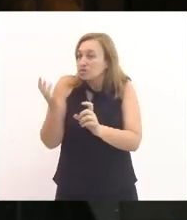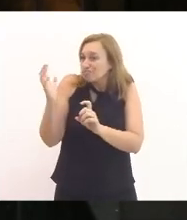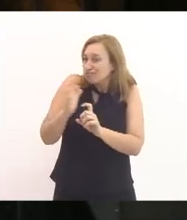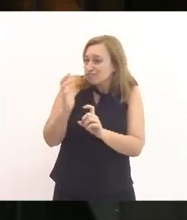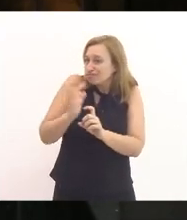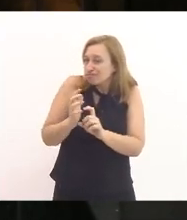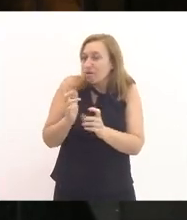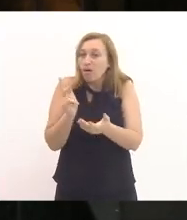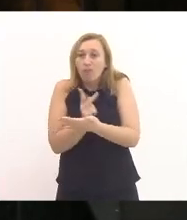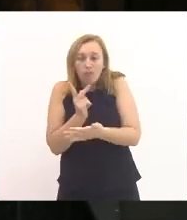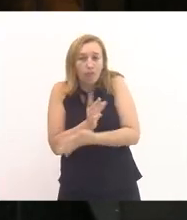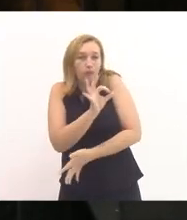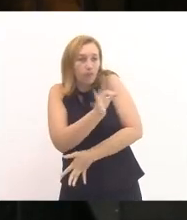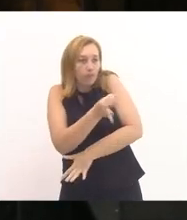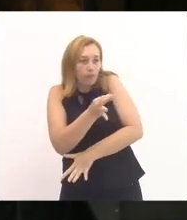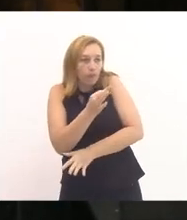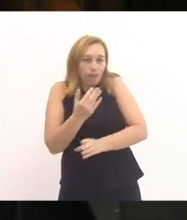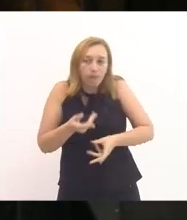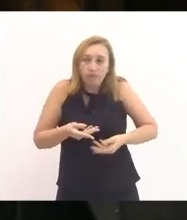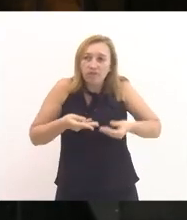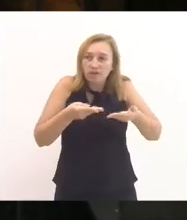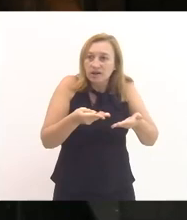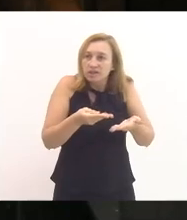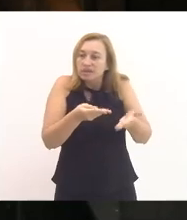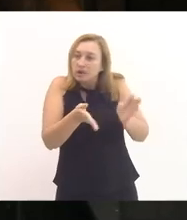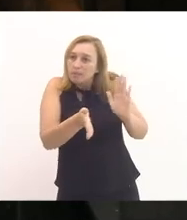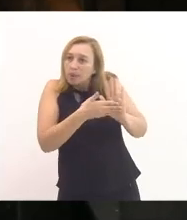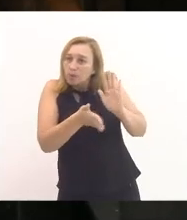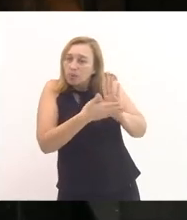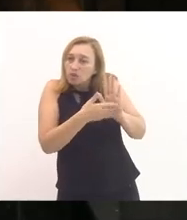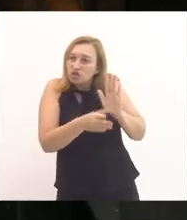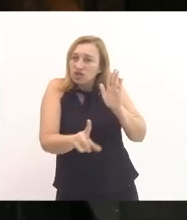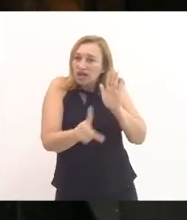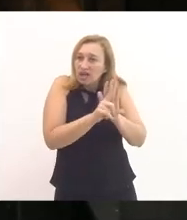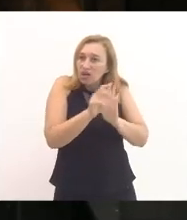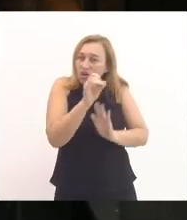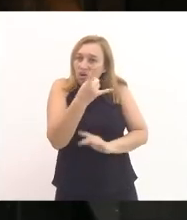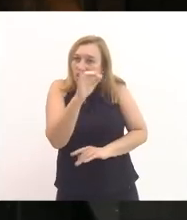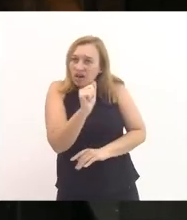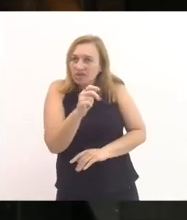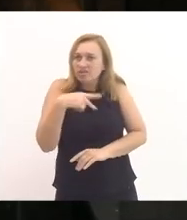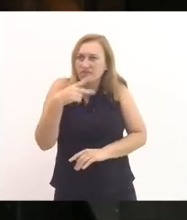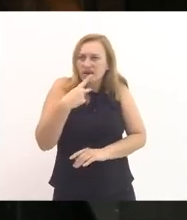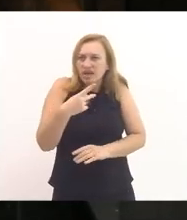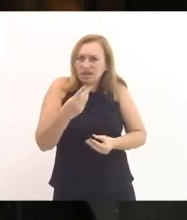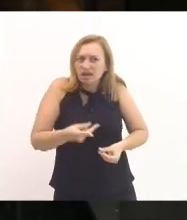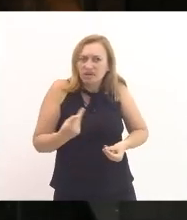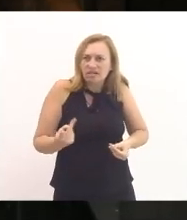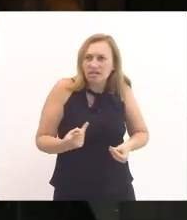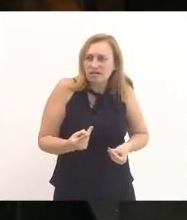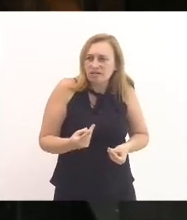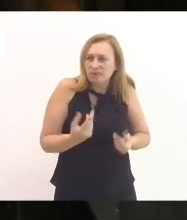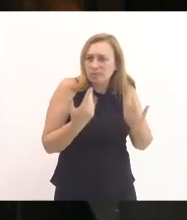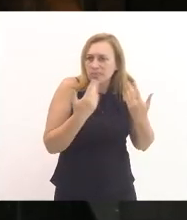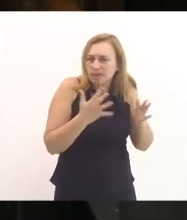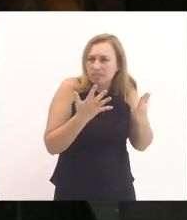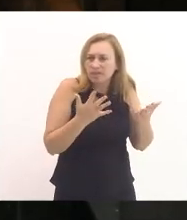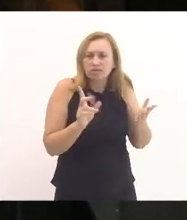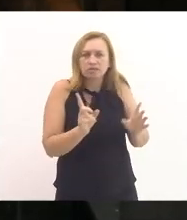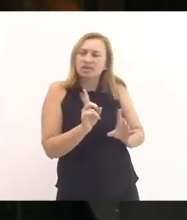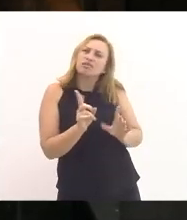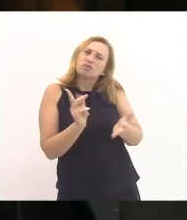com certeza quando vir aqui entregar essa proposta de lei orgânica é dizendo que estava contemplando foi o motivo